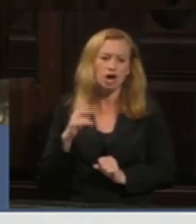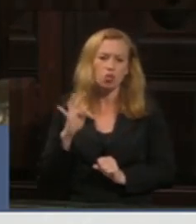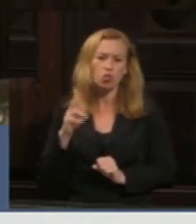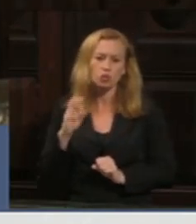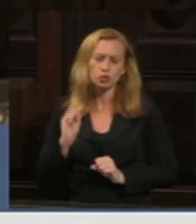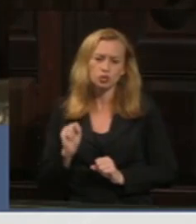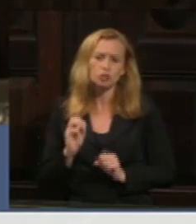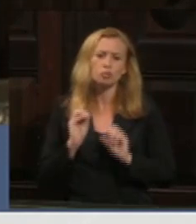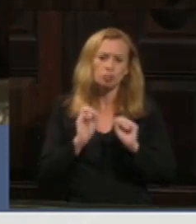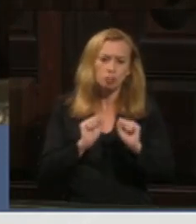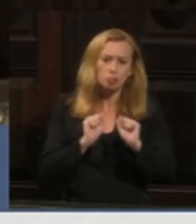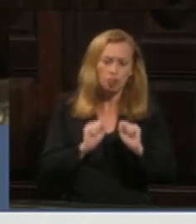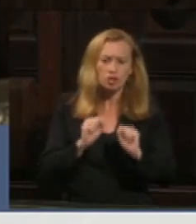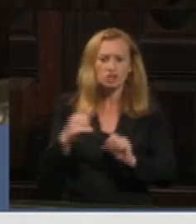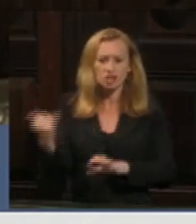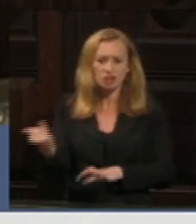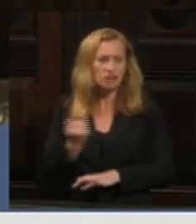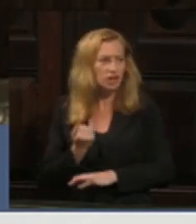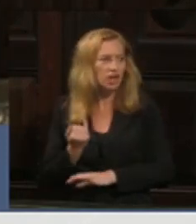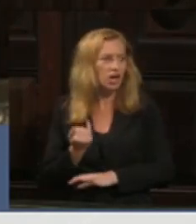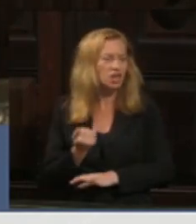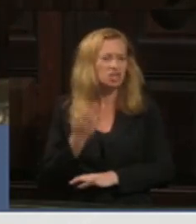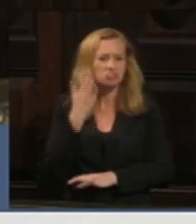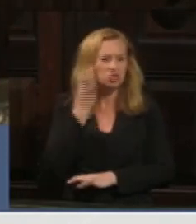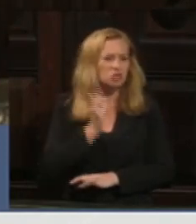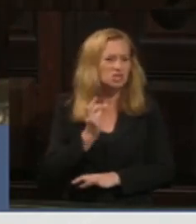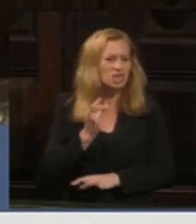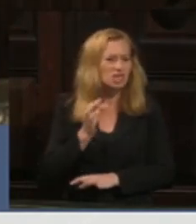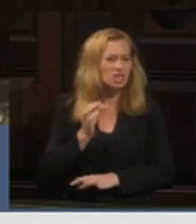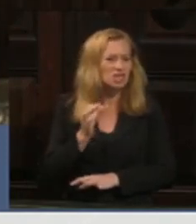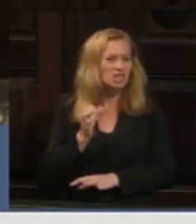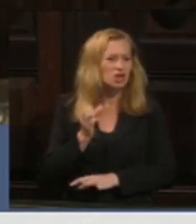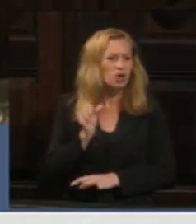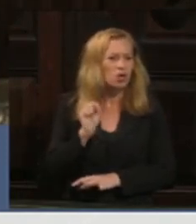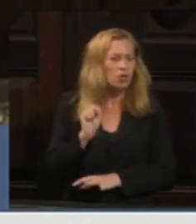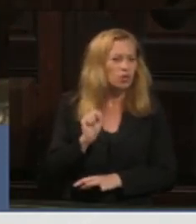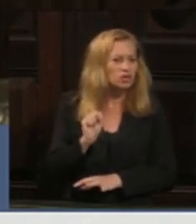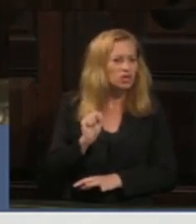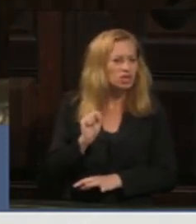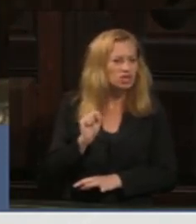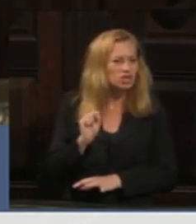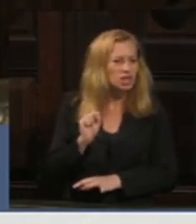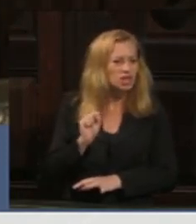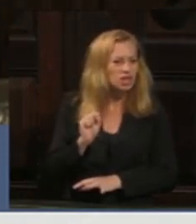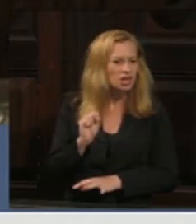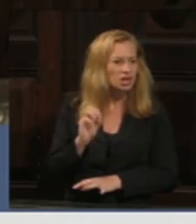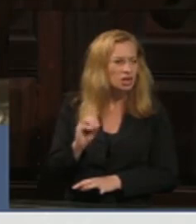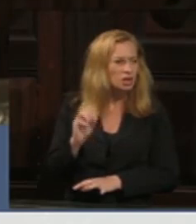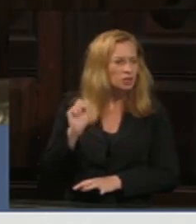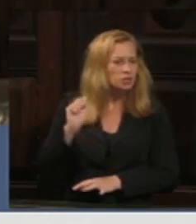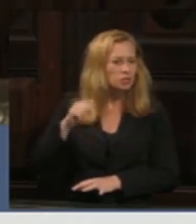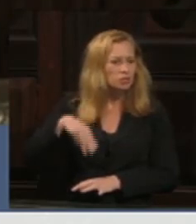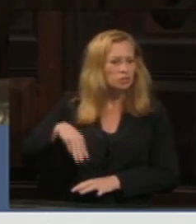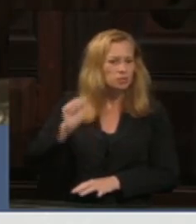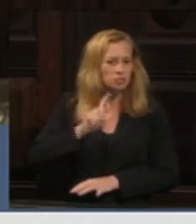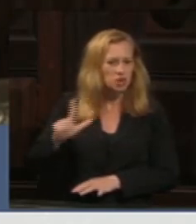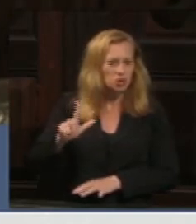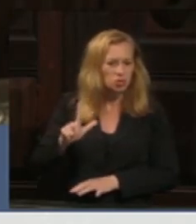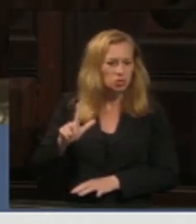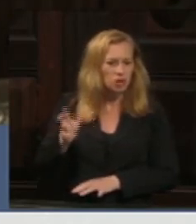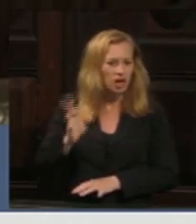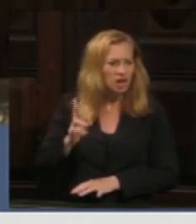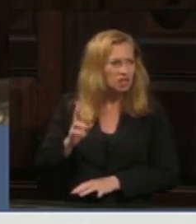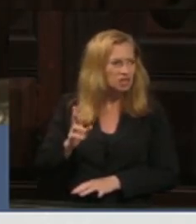um fuzil daquele, não sei. Ele falou que em média 80 mil reais aqui, o nosso amigo. Eu ia trabalhar com 50 mil.